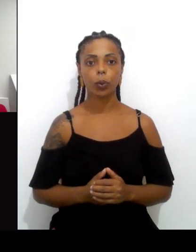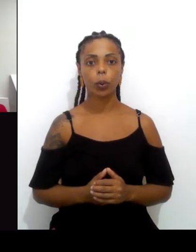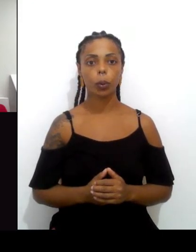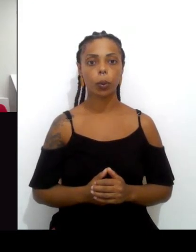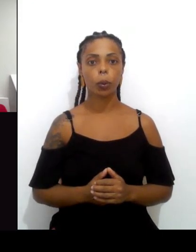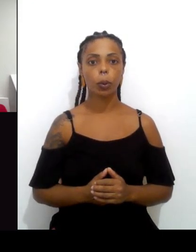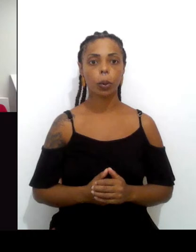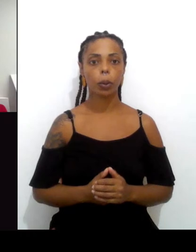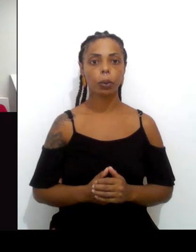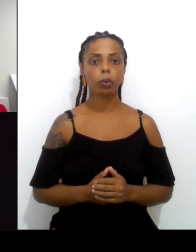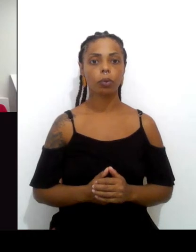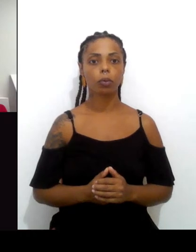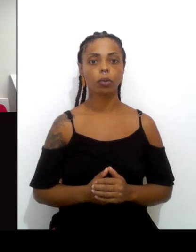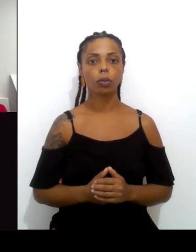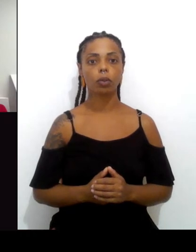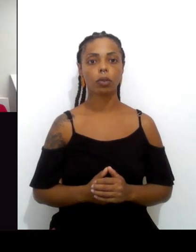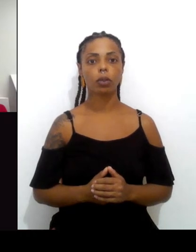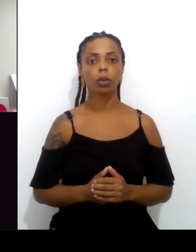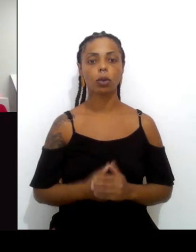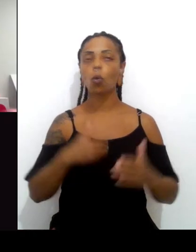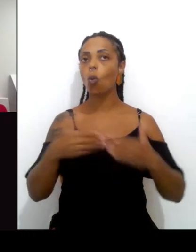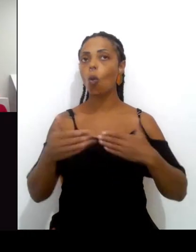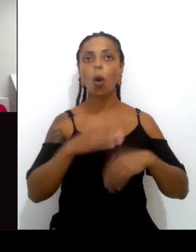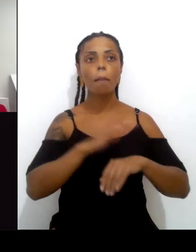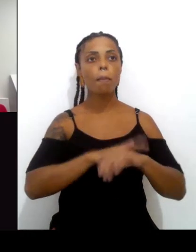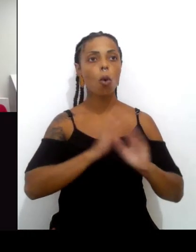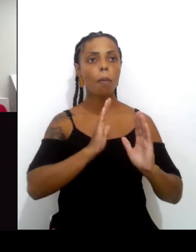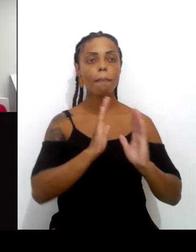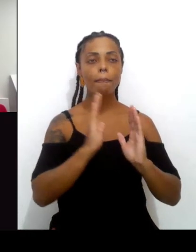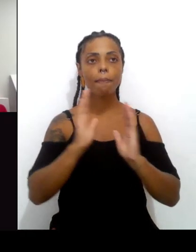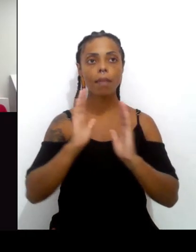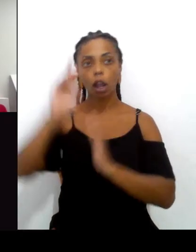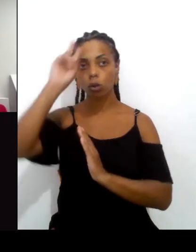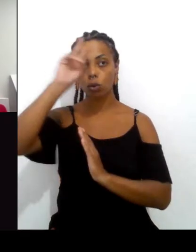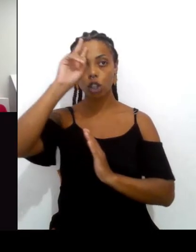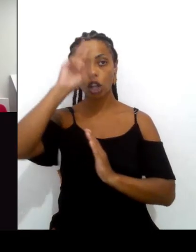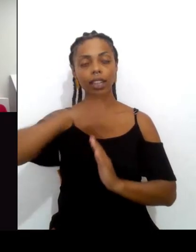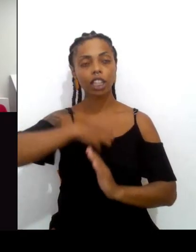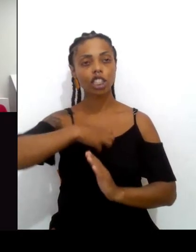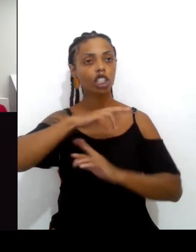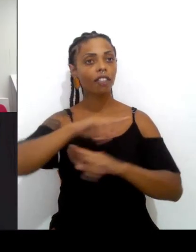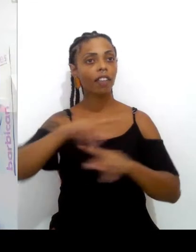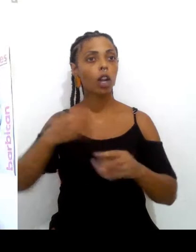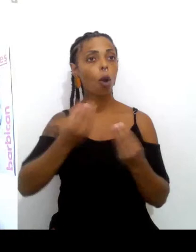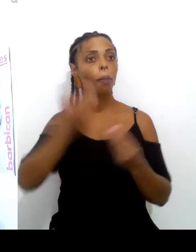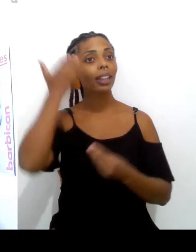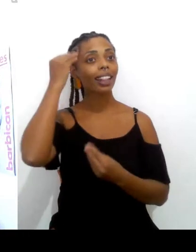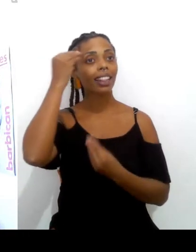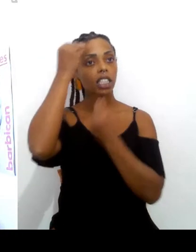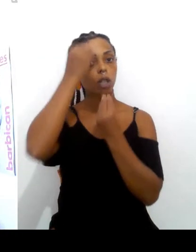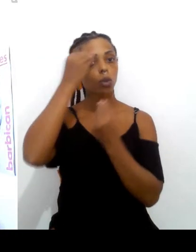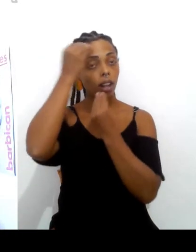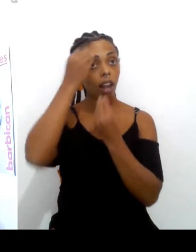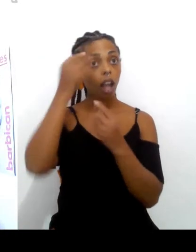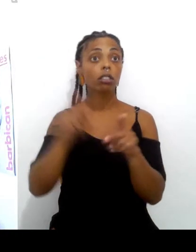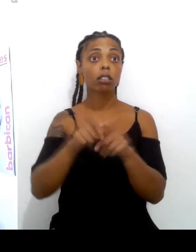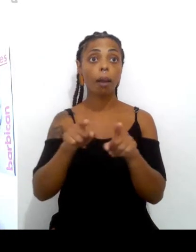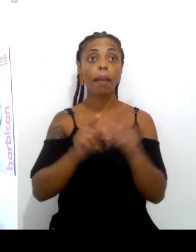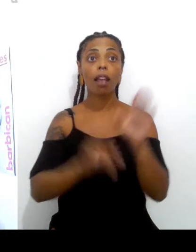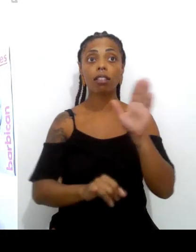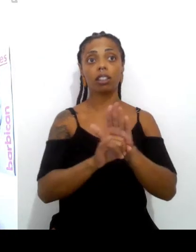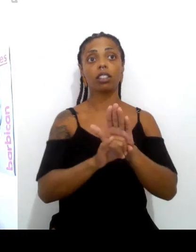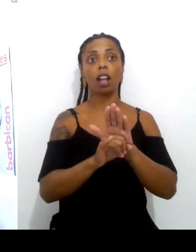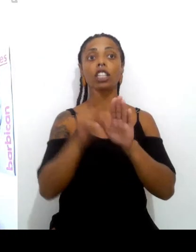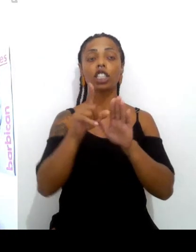em qualquer momento histórico Há diferentes modos de entender a Sexualidade e a identidade Isso faz parte da